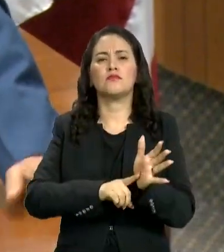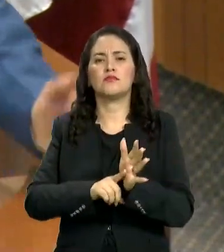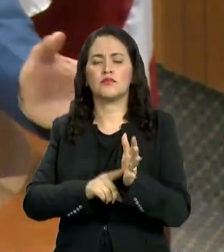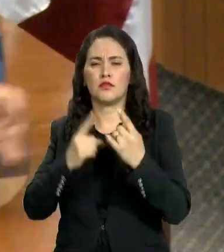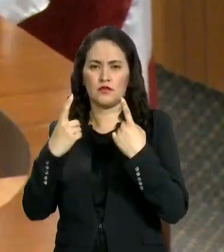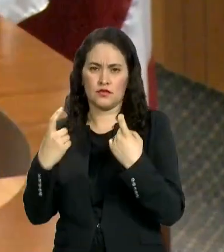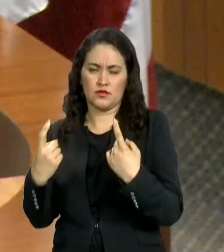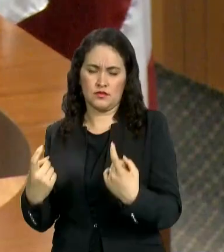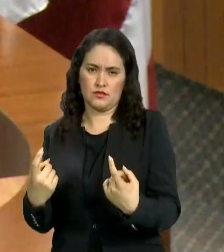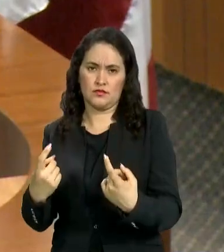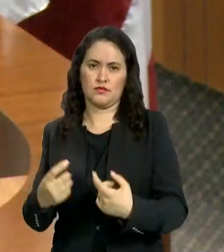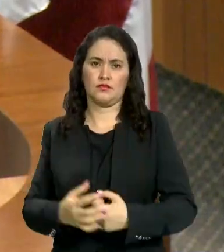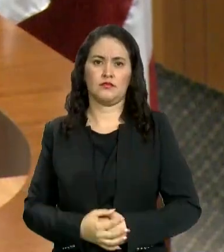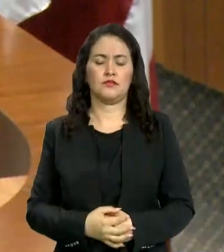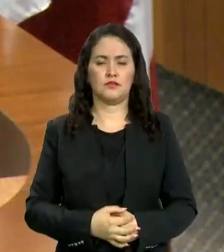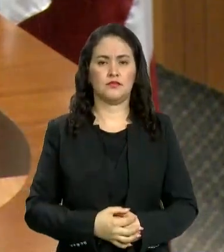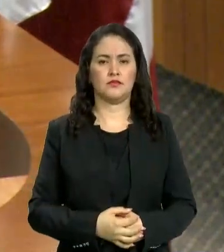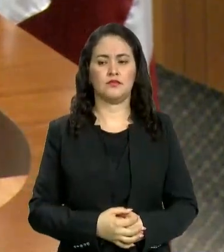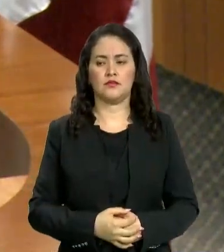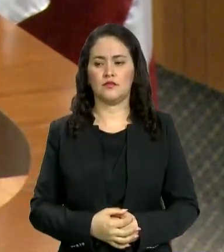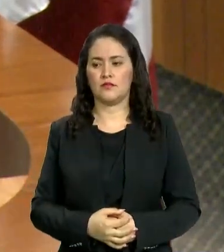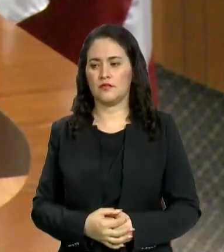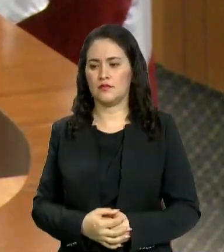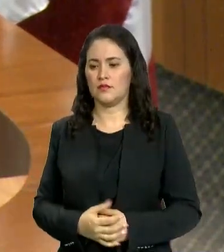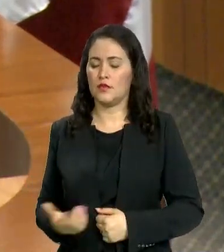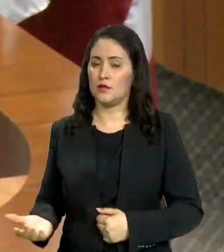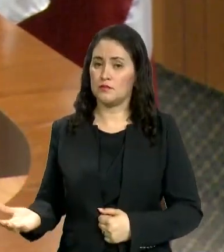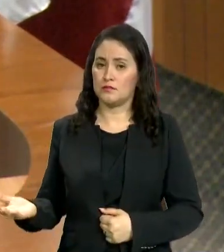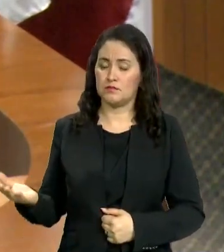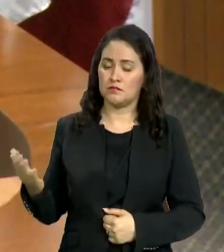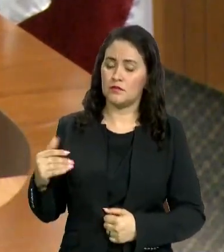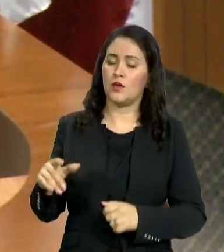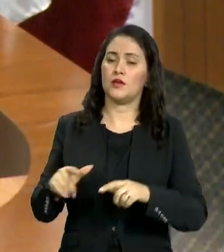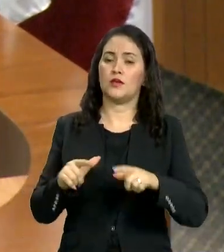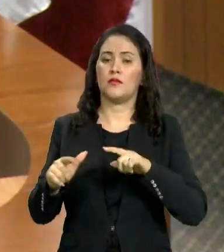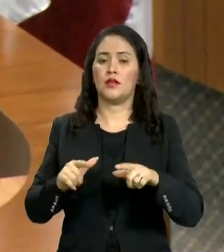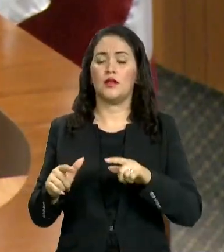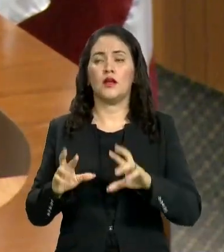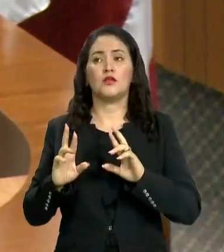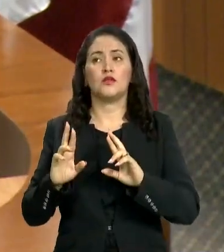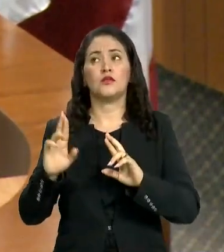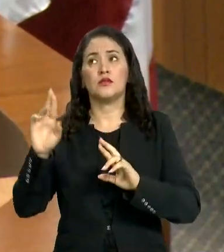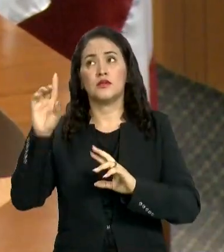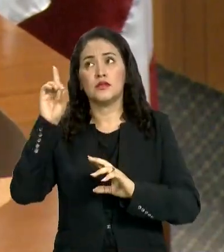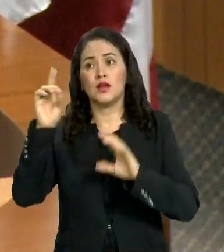tá então era isso e vamos com Deus que todos nós tenhamos uma grande semana de trabalho